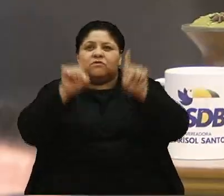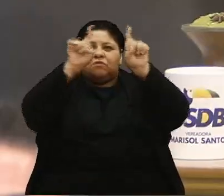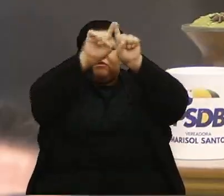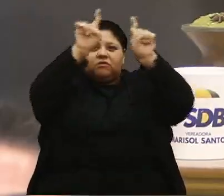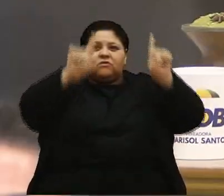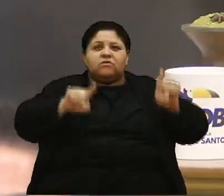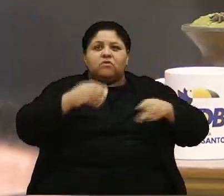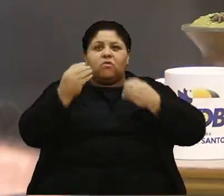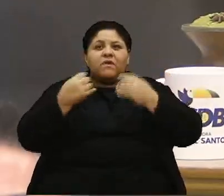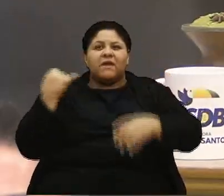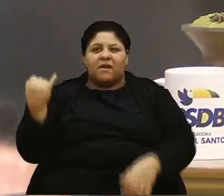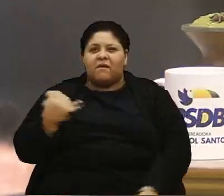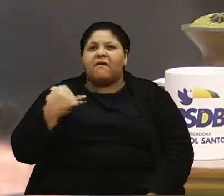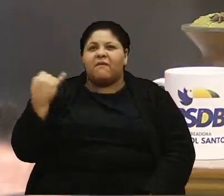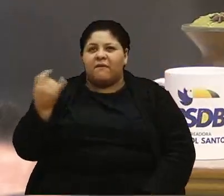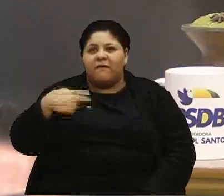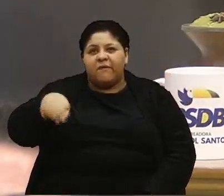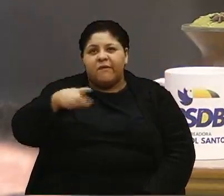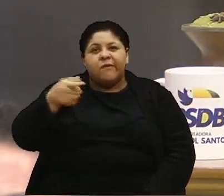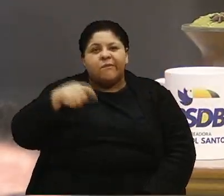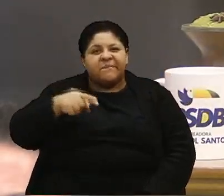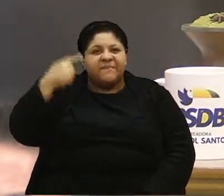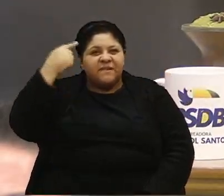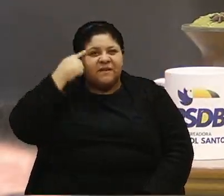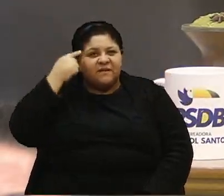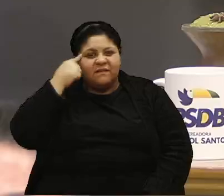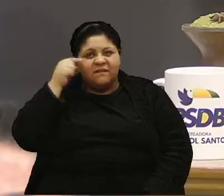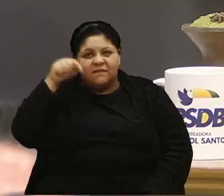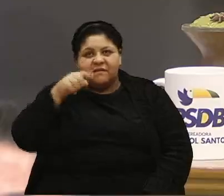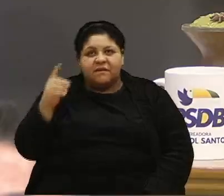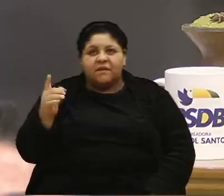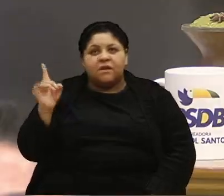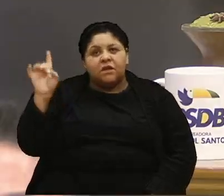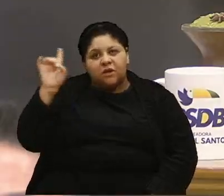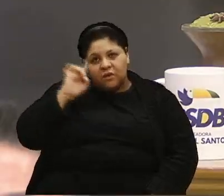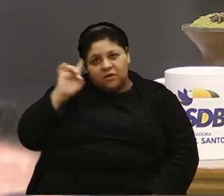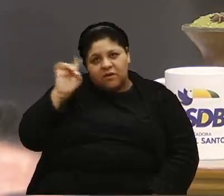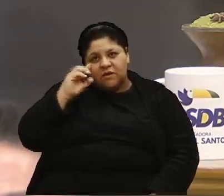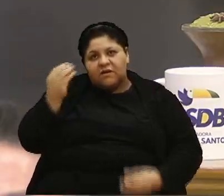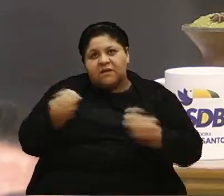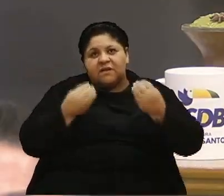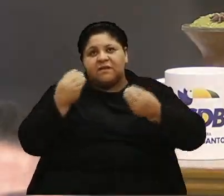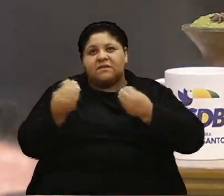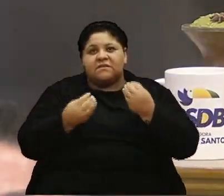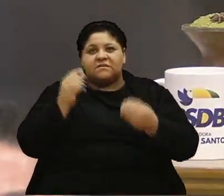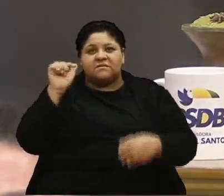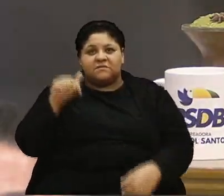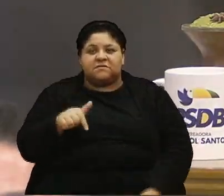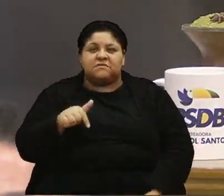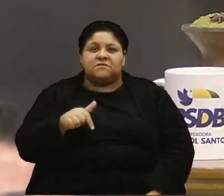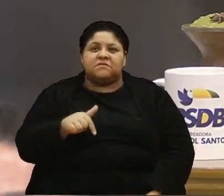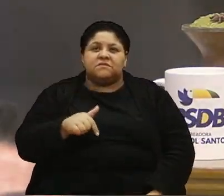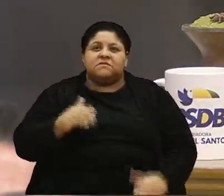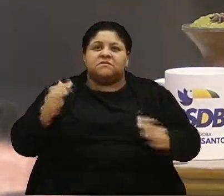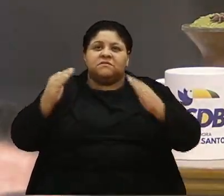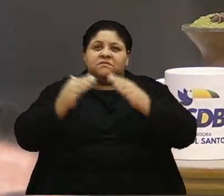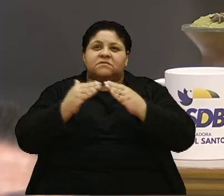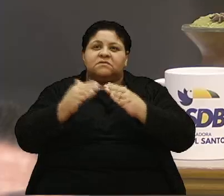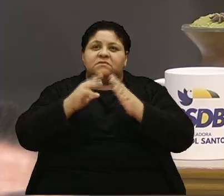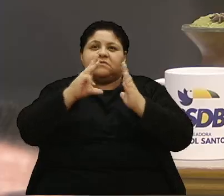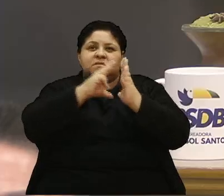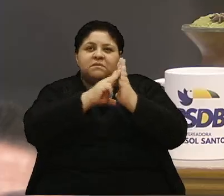que é importante, né? Que a gente precisa pensar que esse é o dia a dia de quem está aqui. Então, a casa dá um